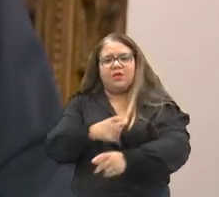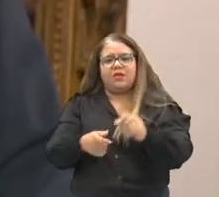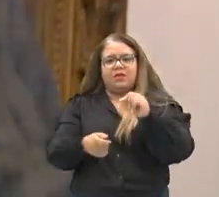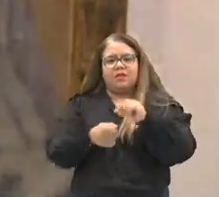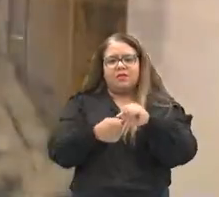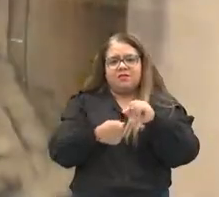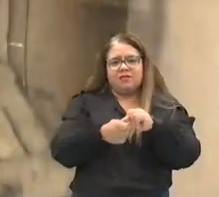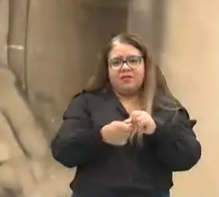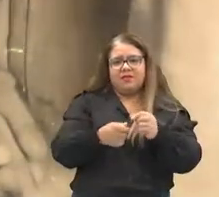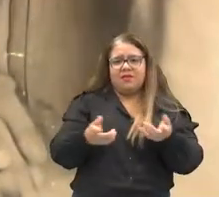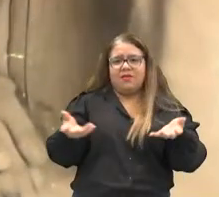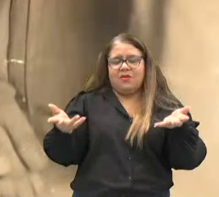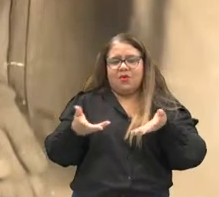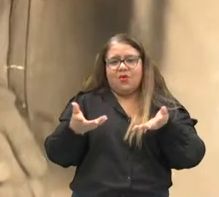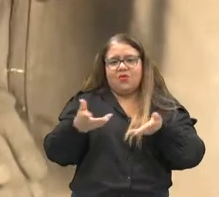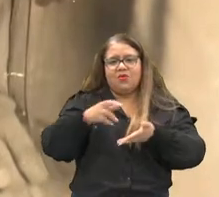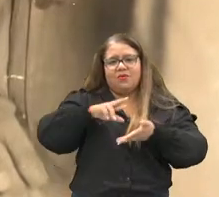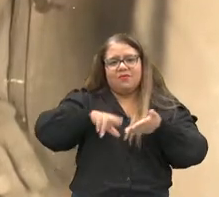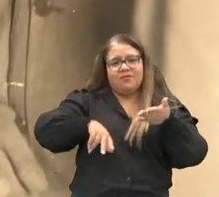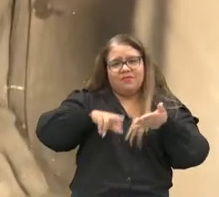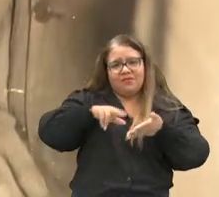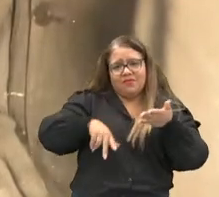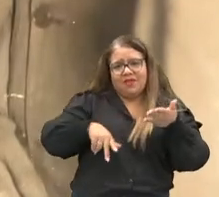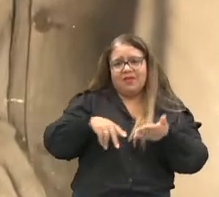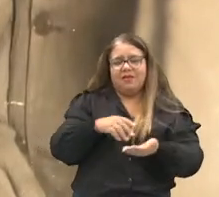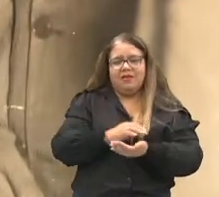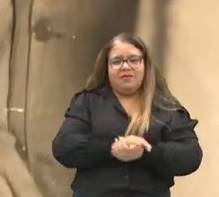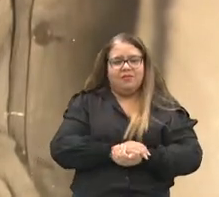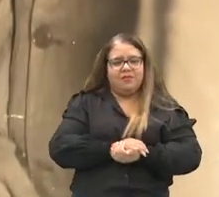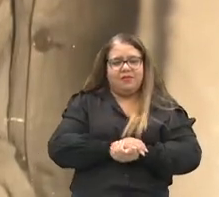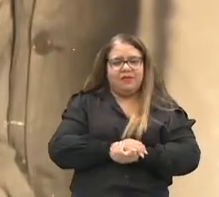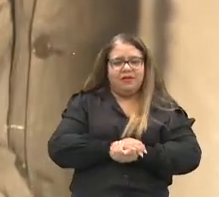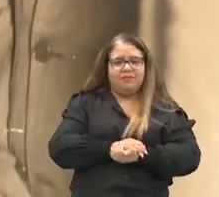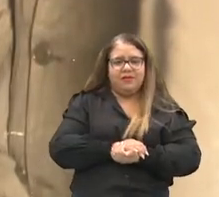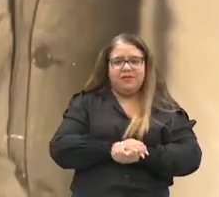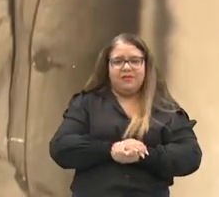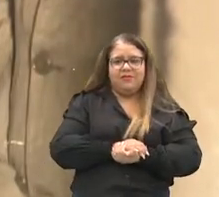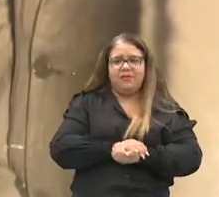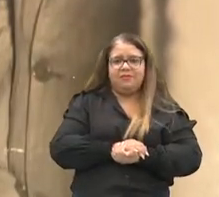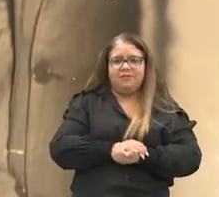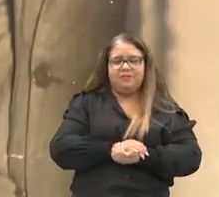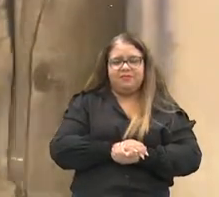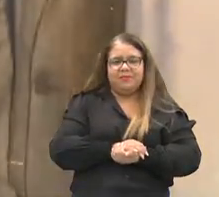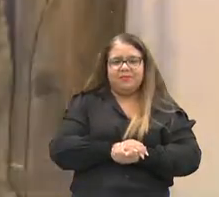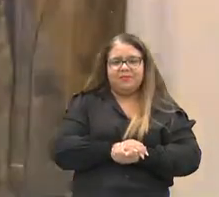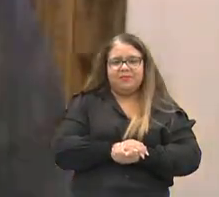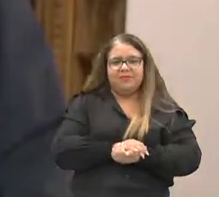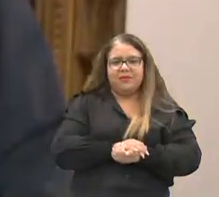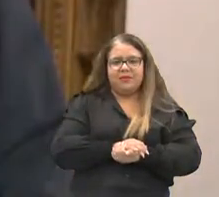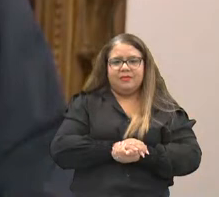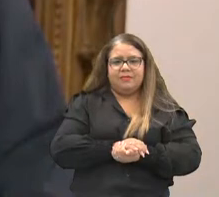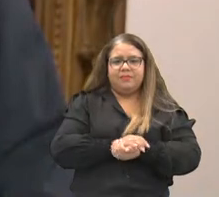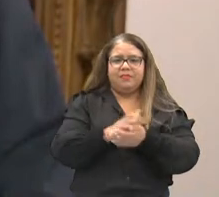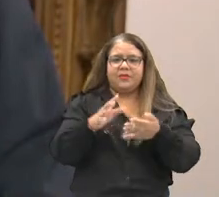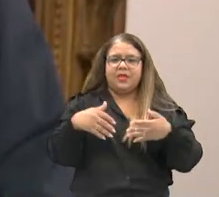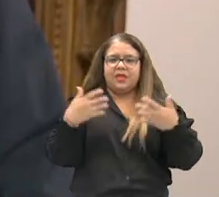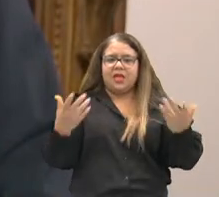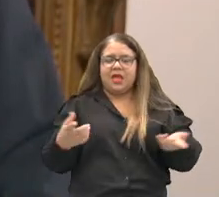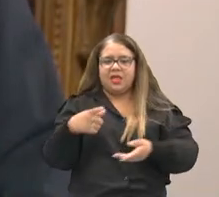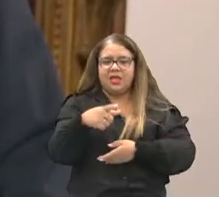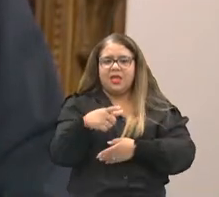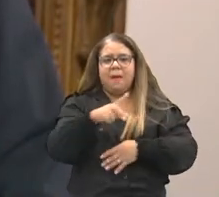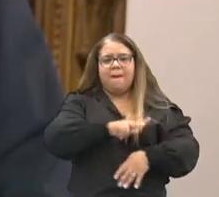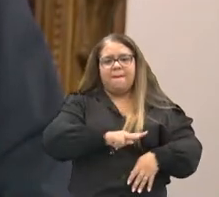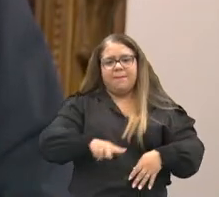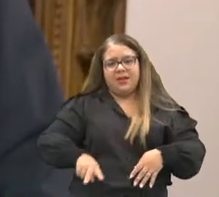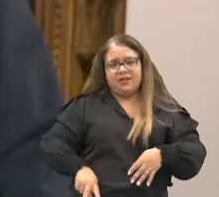ouve o nome dele, a primeira imagem é a do chefe de polícia política do ex-presidente do Brasil,